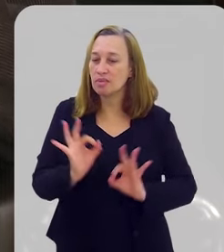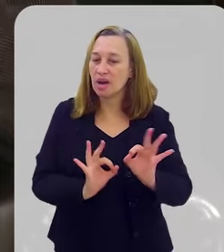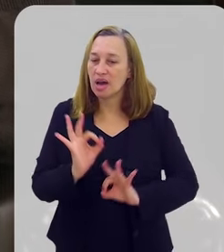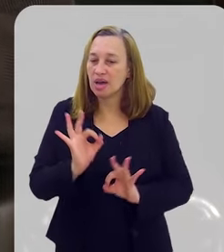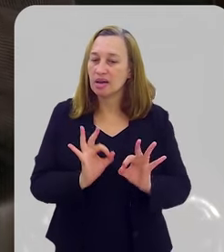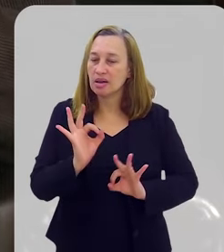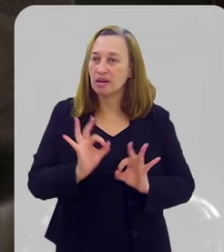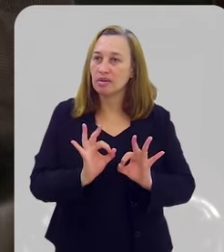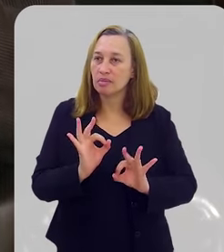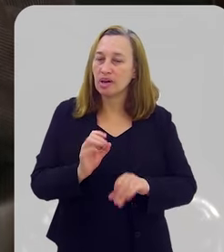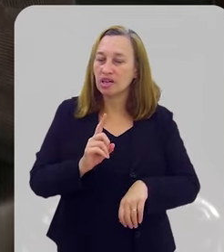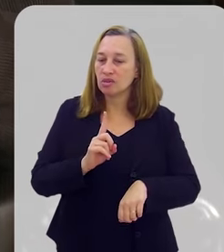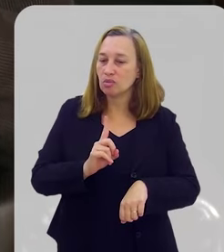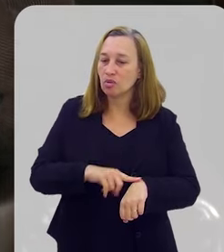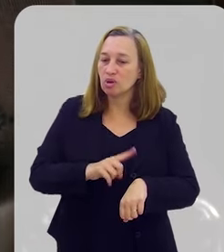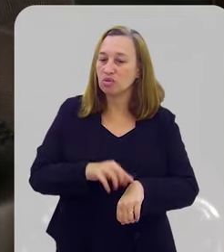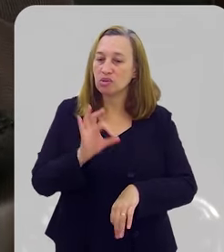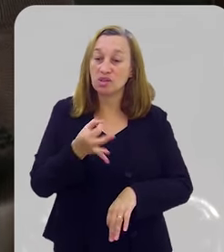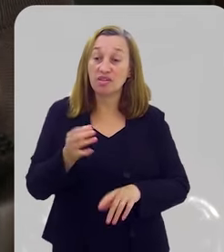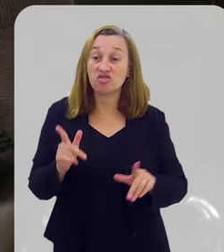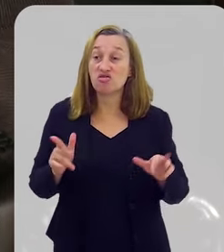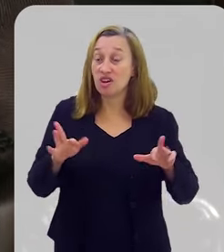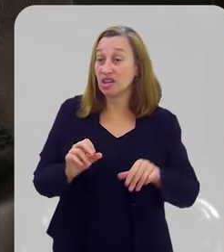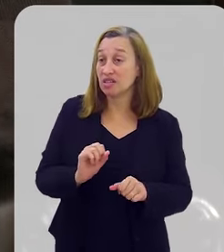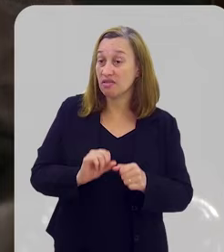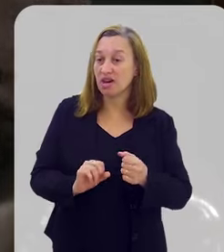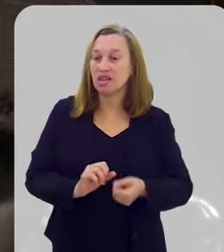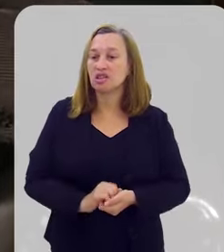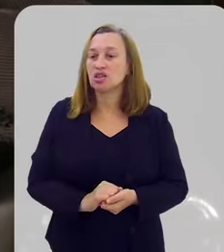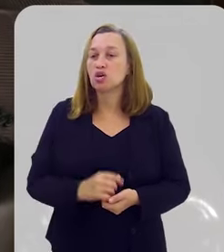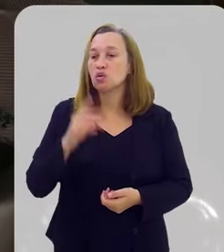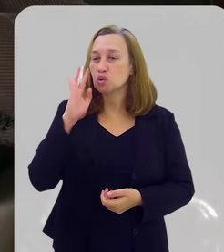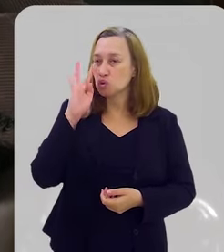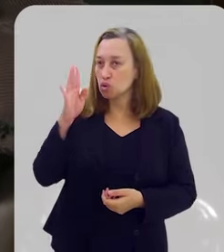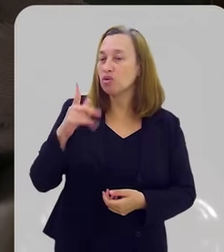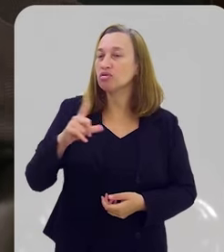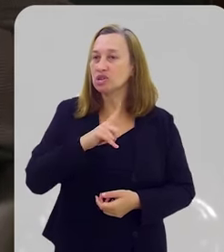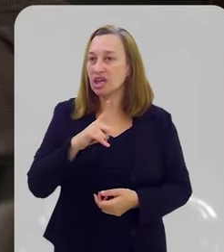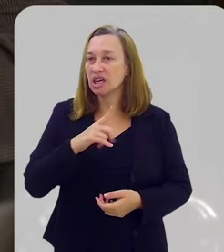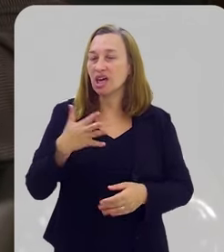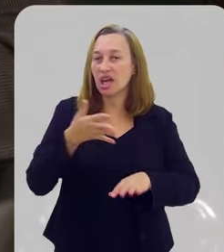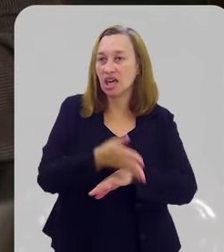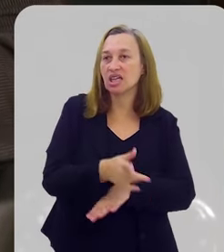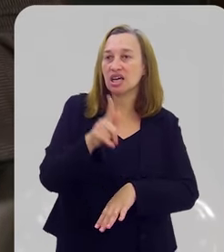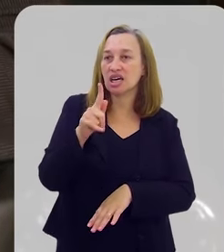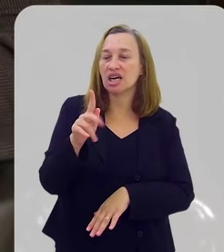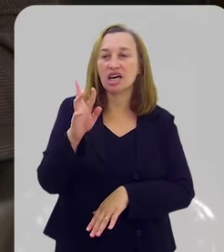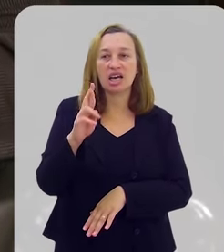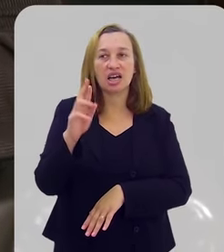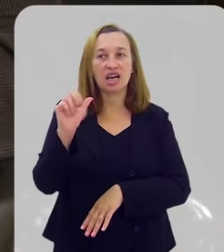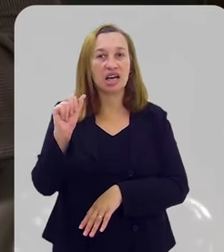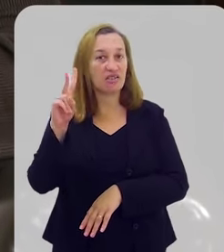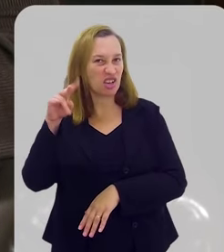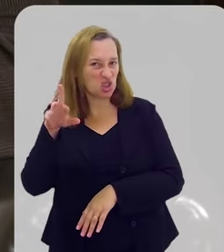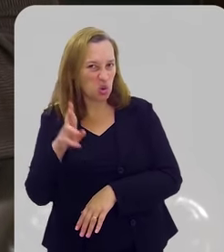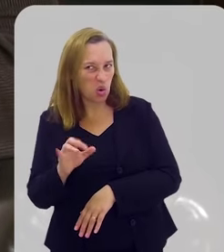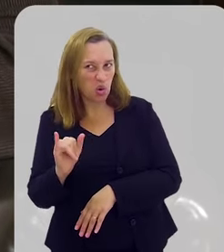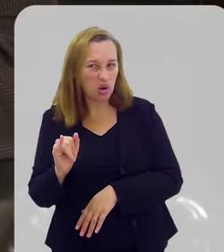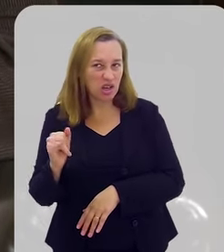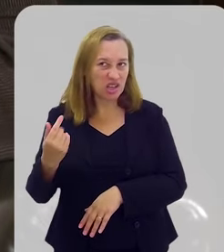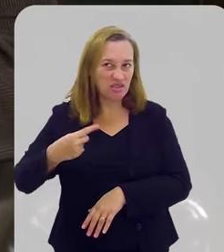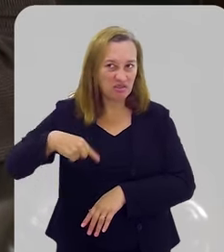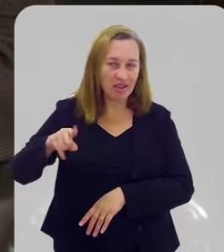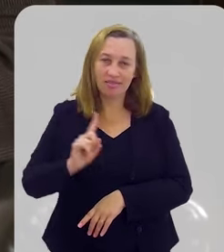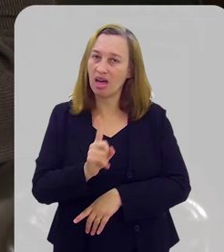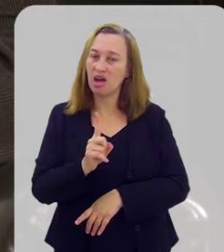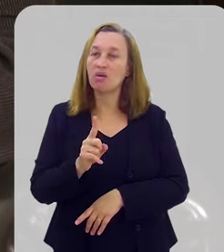para realizar esse sonho. Isso faz toda a diferença. Ele tem um sonho, entra para uma gravadora, para aí,